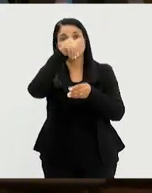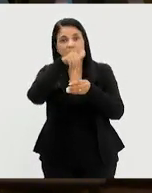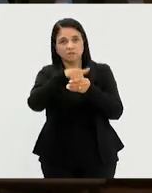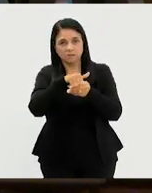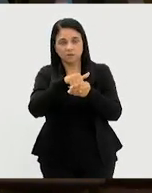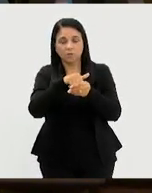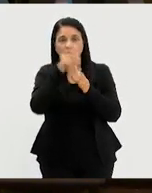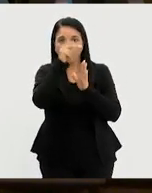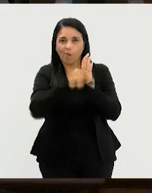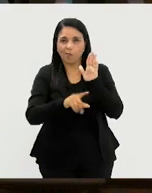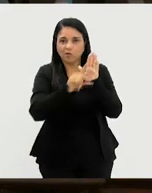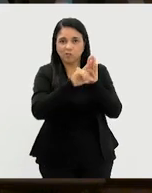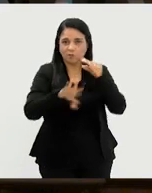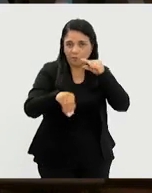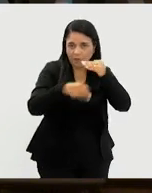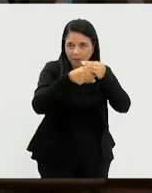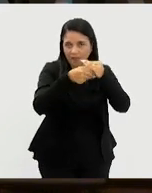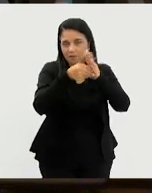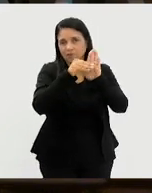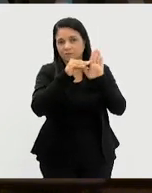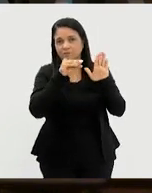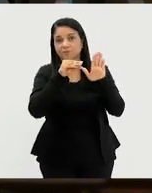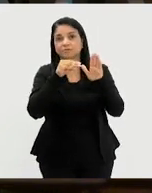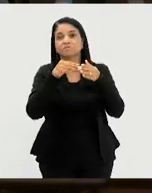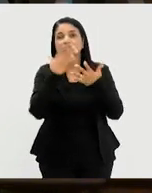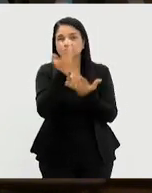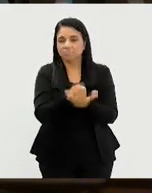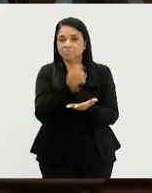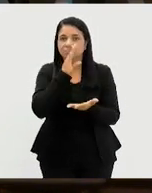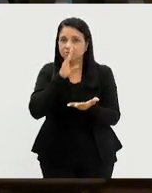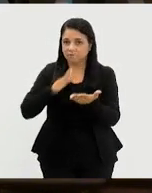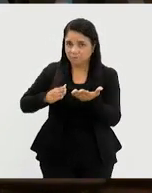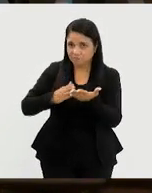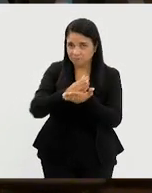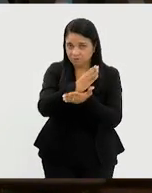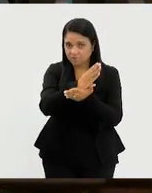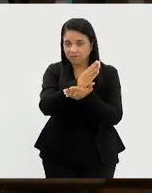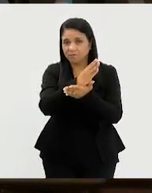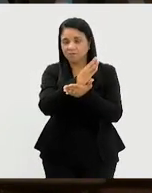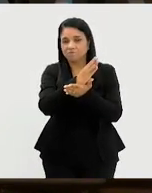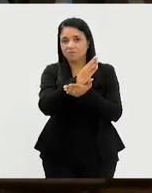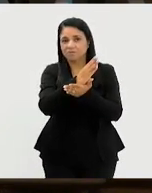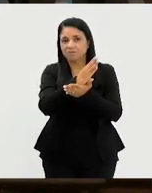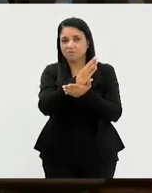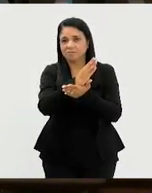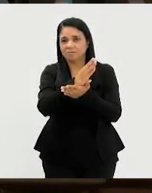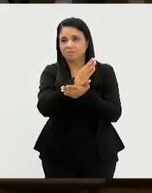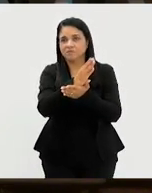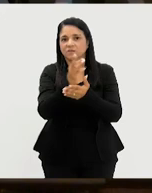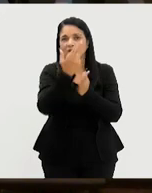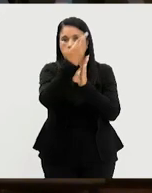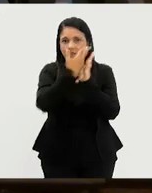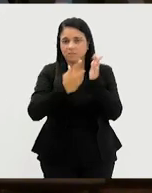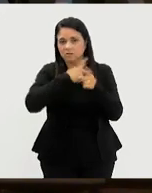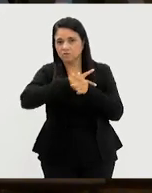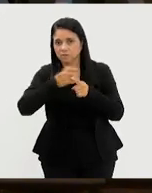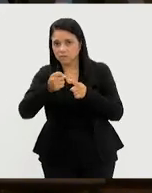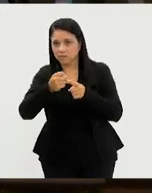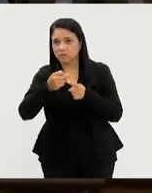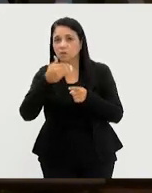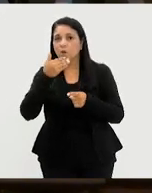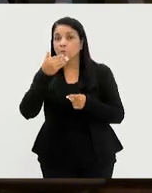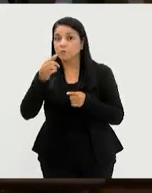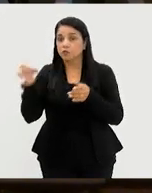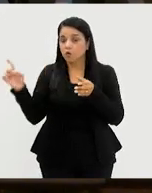o projeto assim emendado senores que apra permane Como estão aprovada vai a redação do vencido já pedindo com